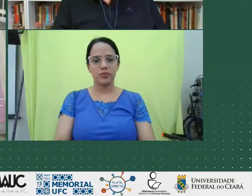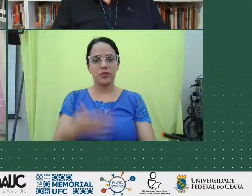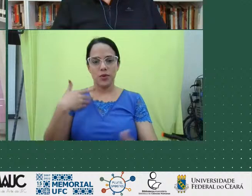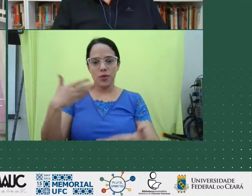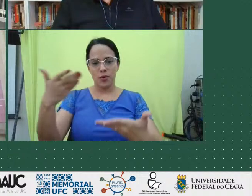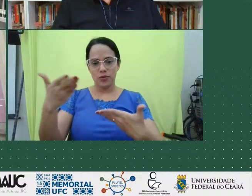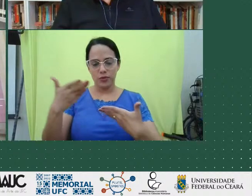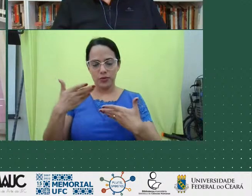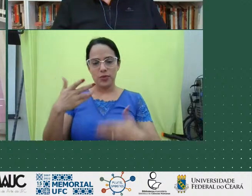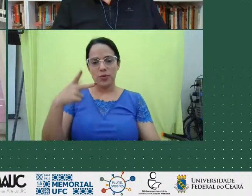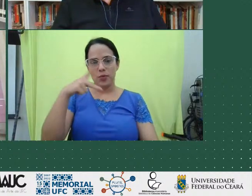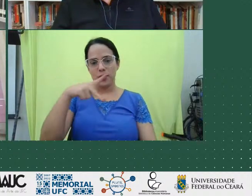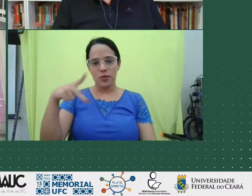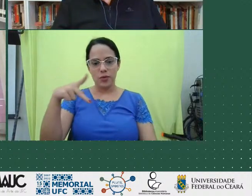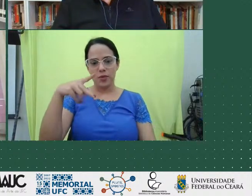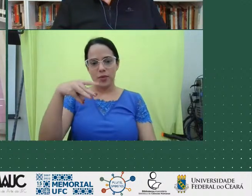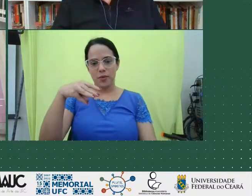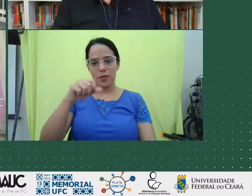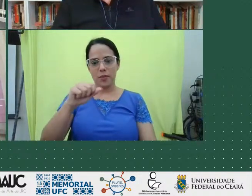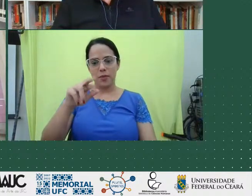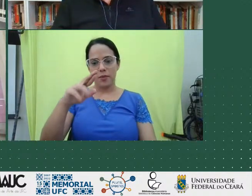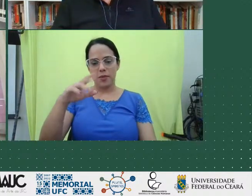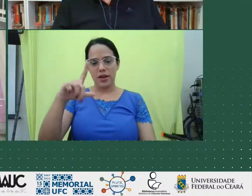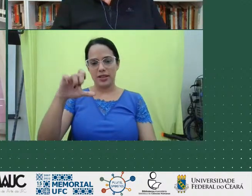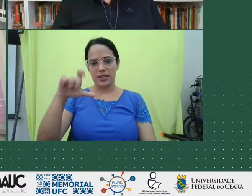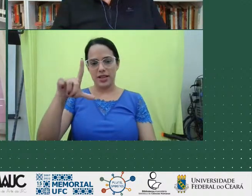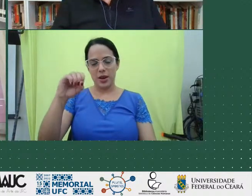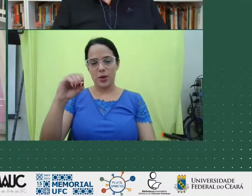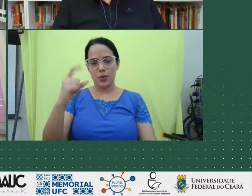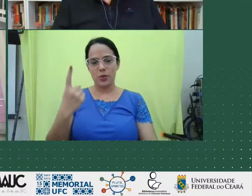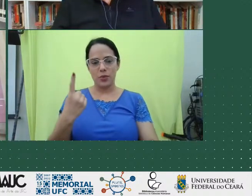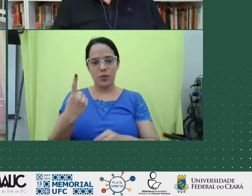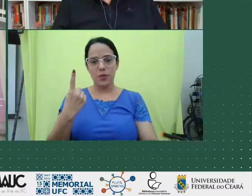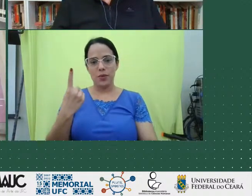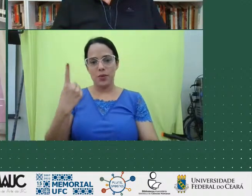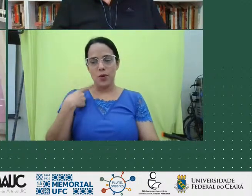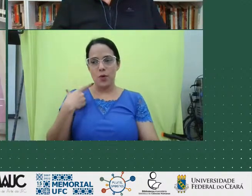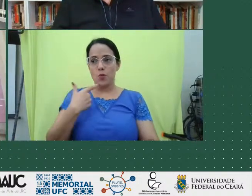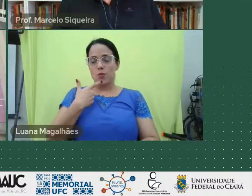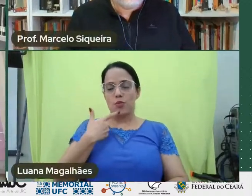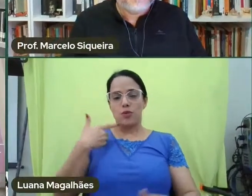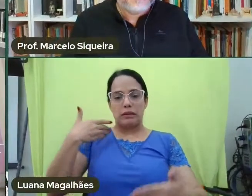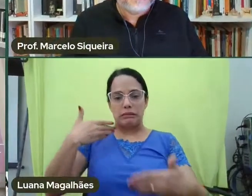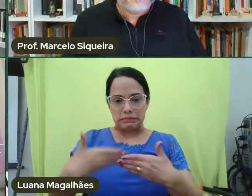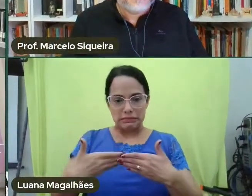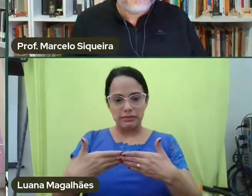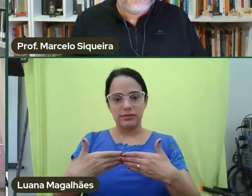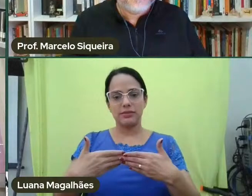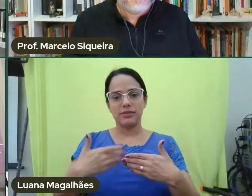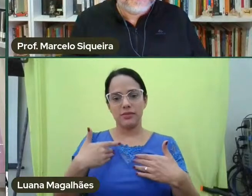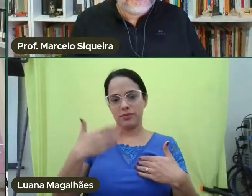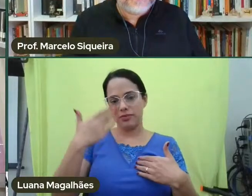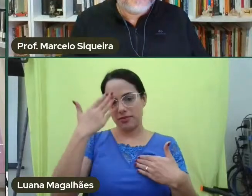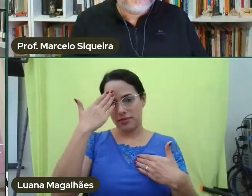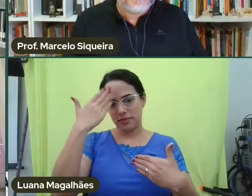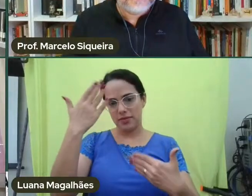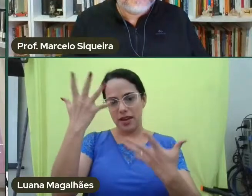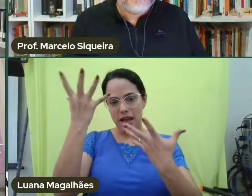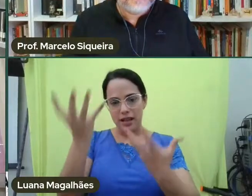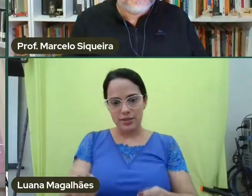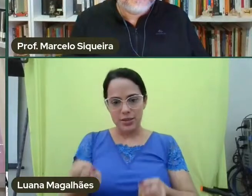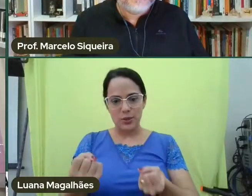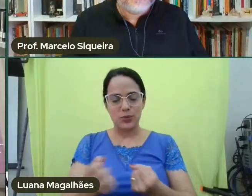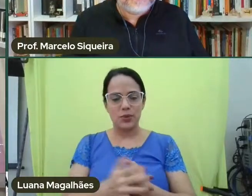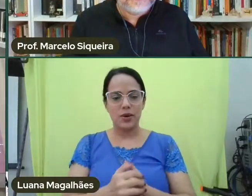de última hora, porque era outra pessoa que vinha, né? Então, assim, foi muito, muito gratificante ele ter aceitado.